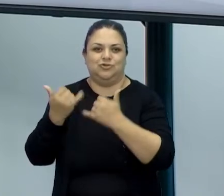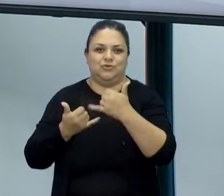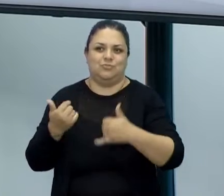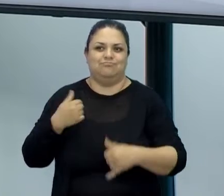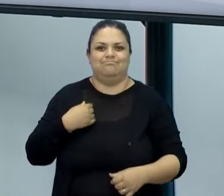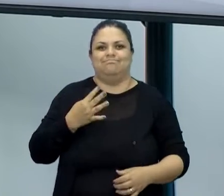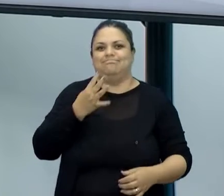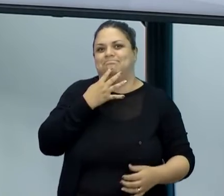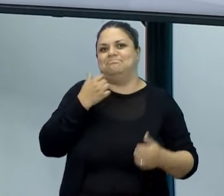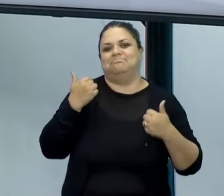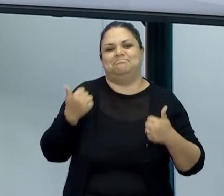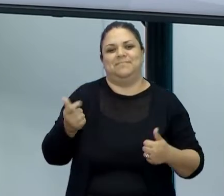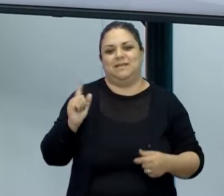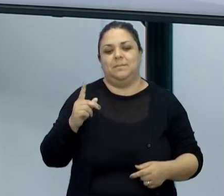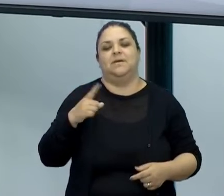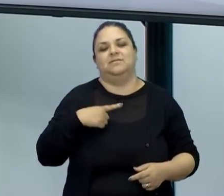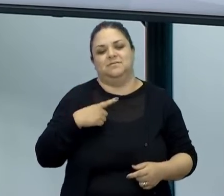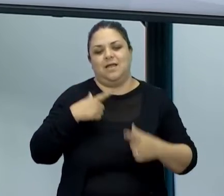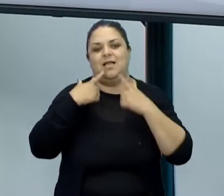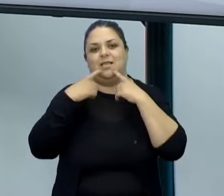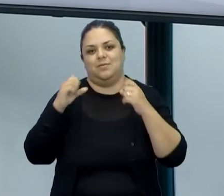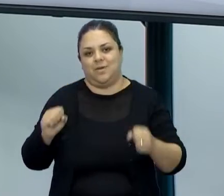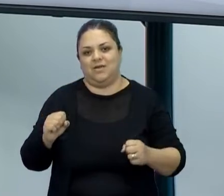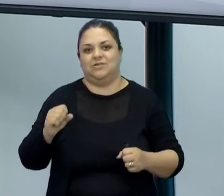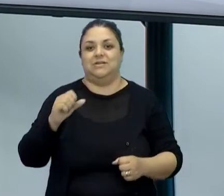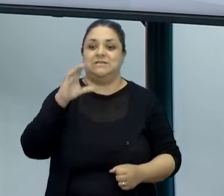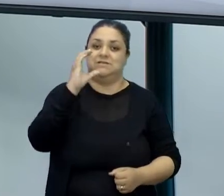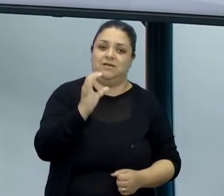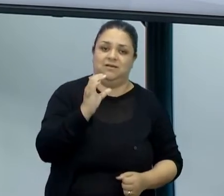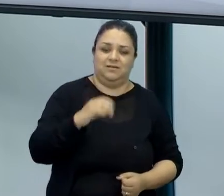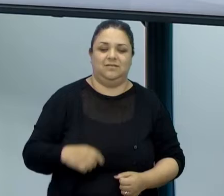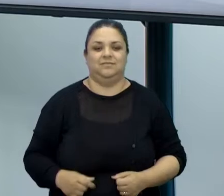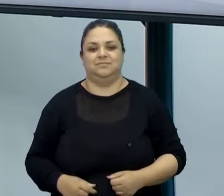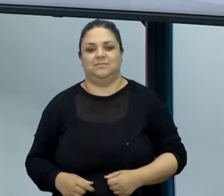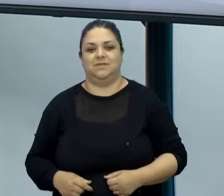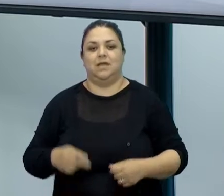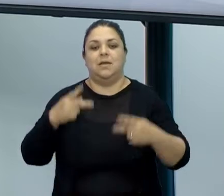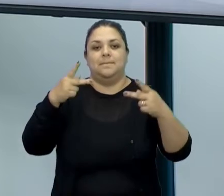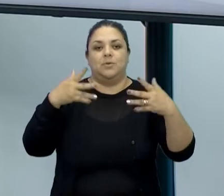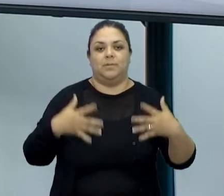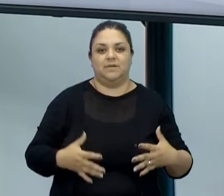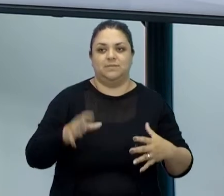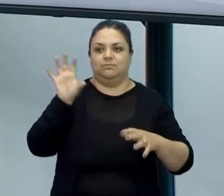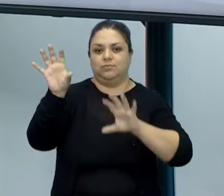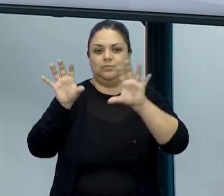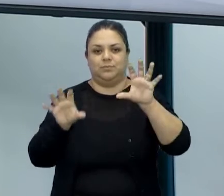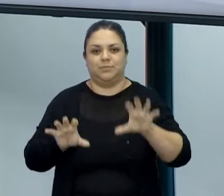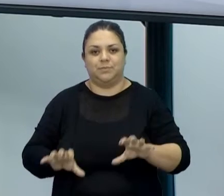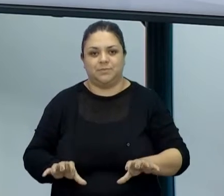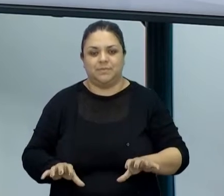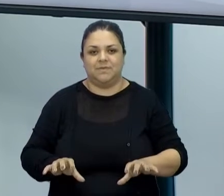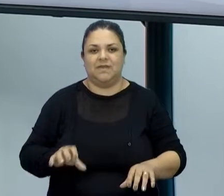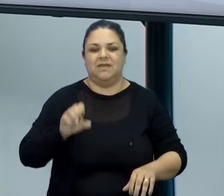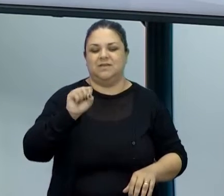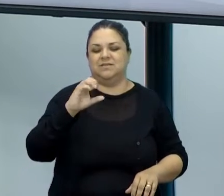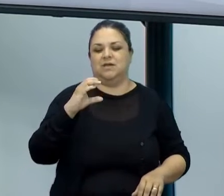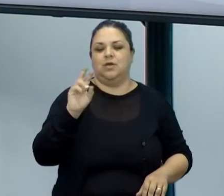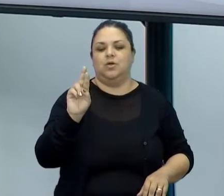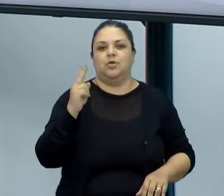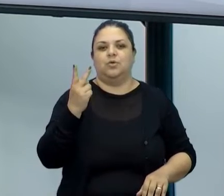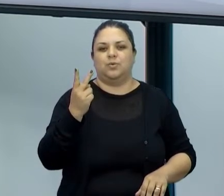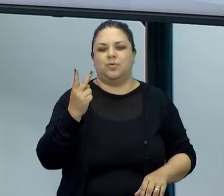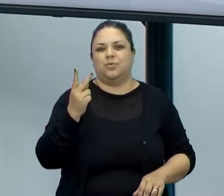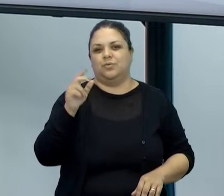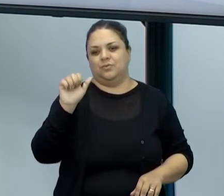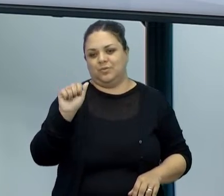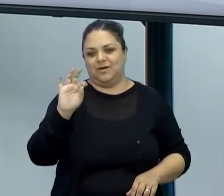área. No entanto, existe Python, linguagem C. A gente tem a programação em blocos, que é a questão do Scratch, que é uma linguagem em blocos,